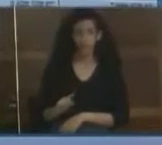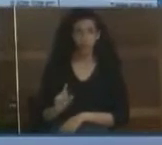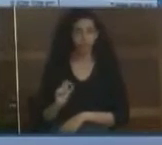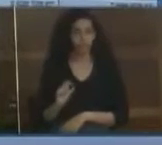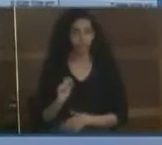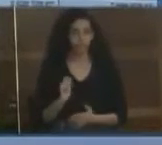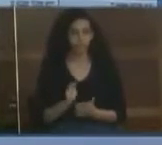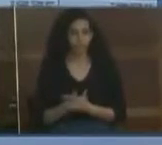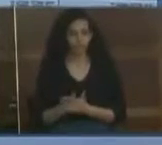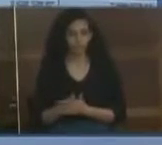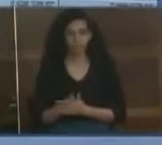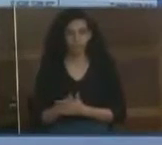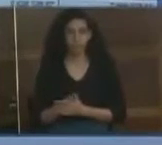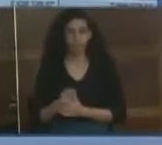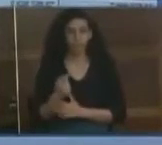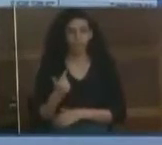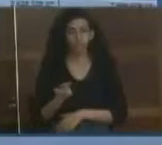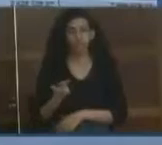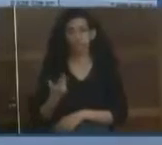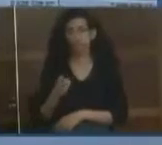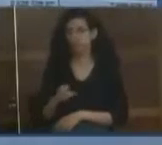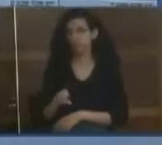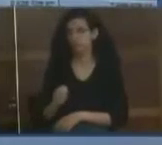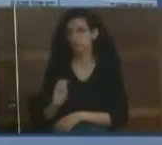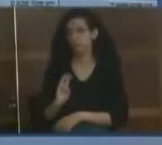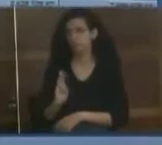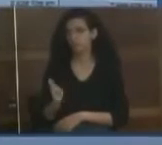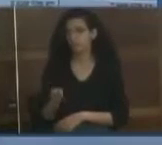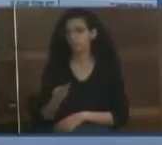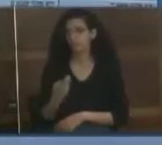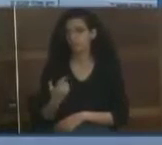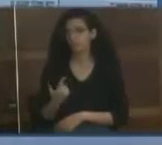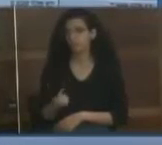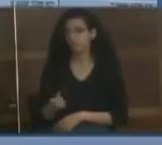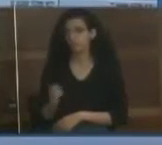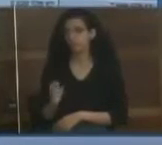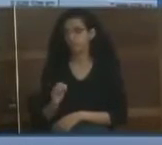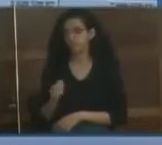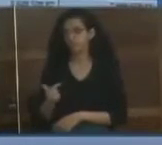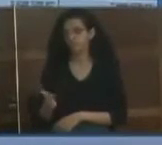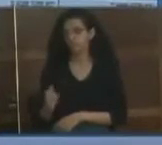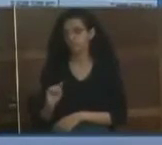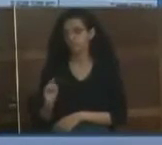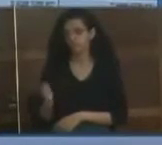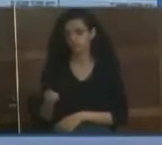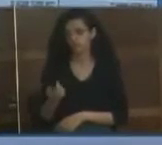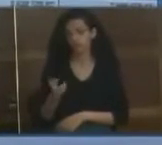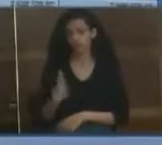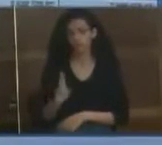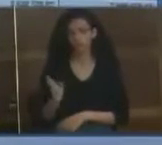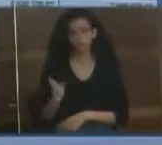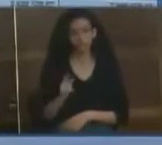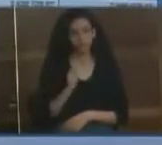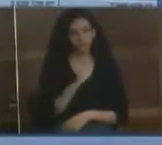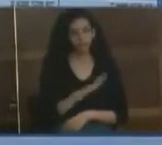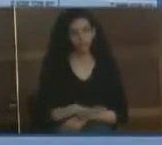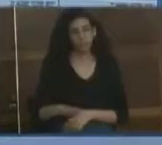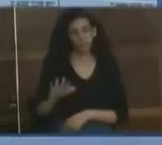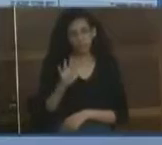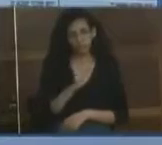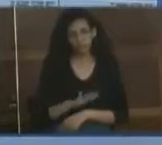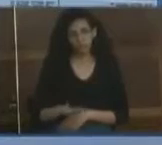liquidadas até o 3º quadrimestre de 29 milhões 702 r$1000 procuradoria